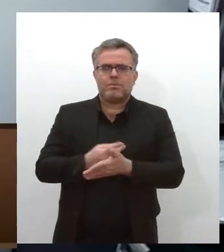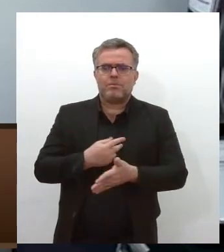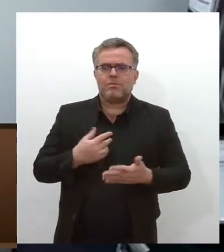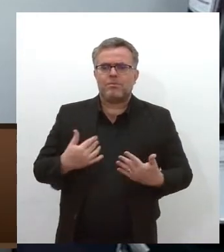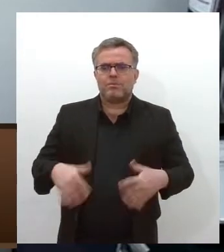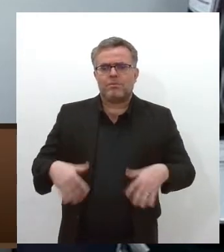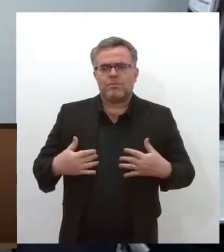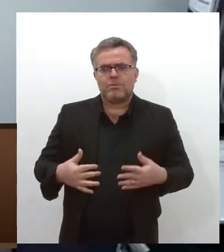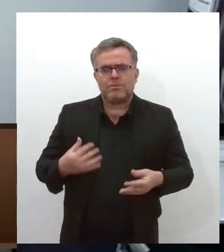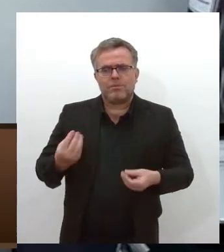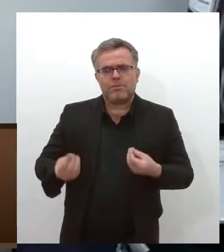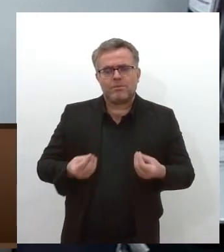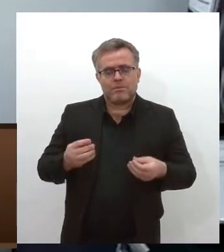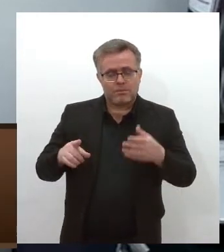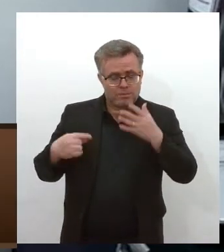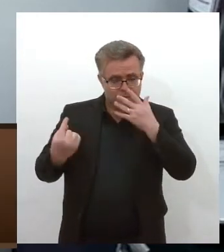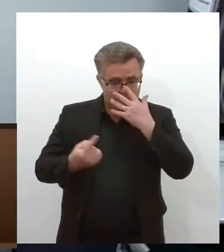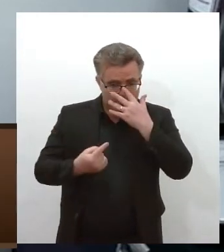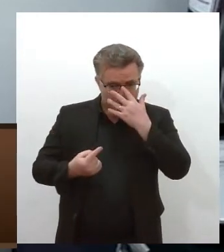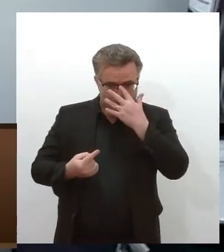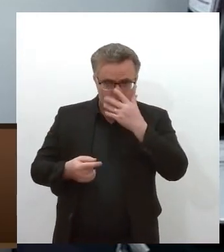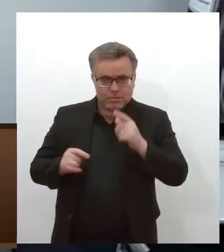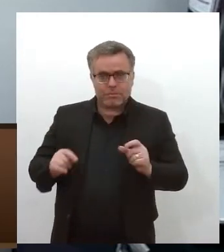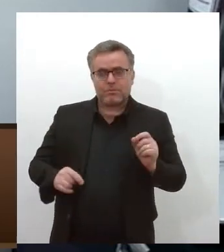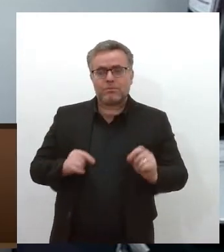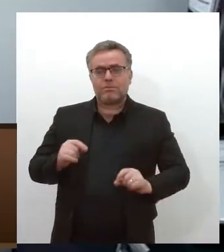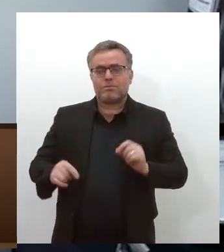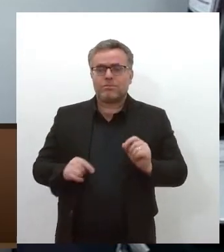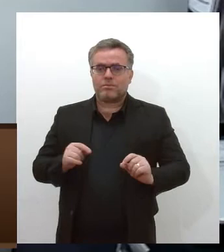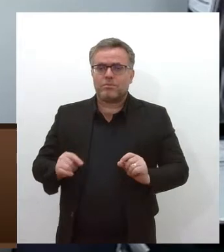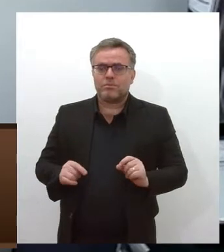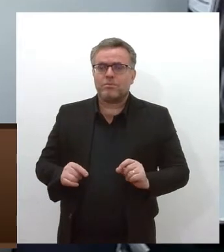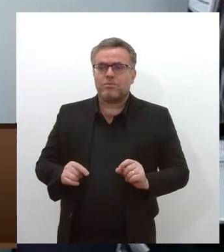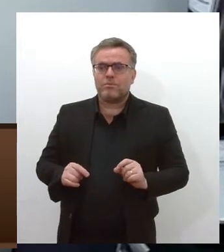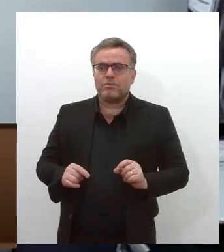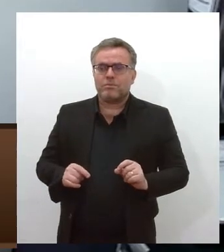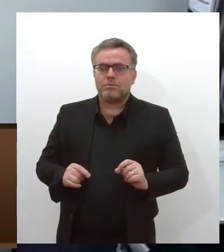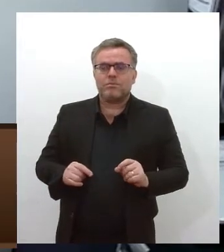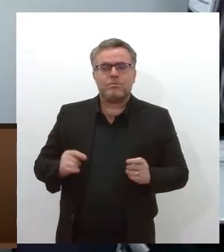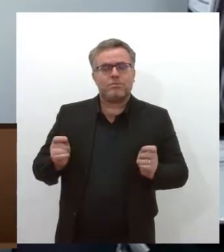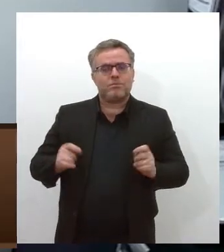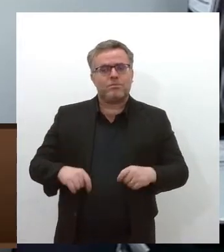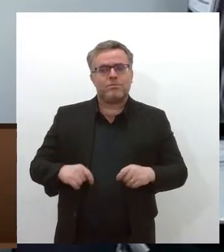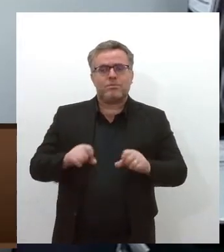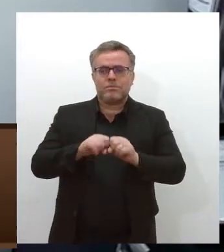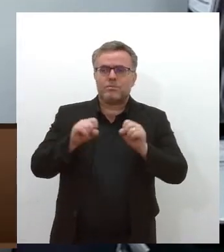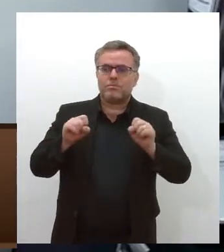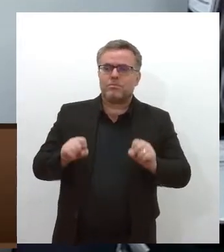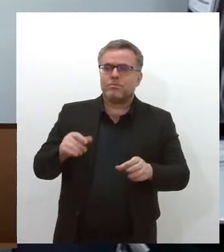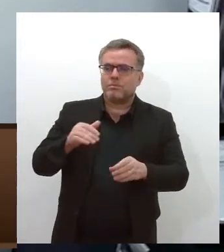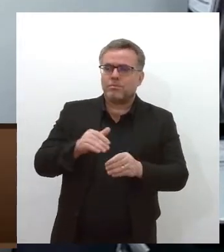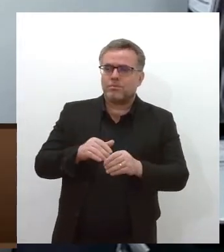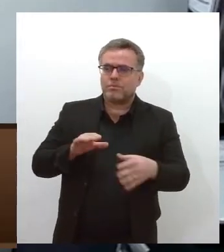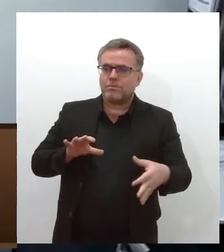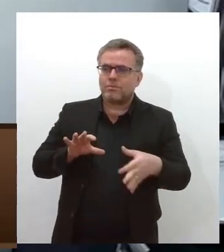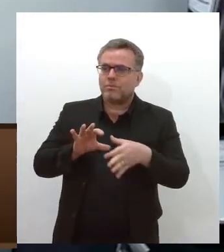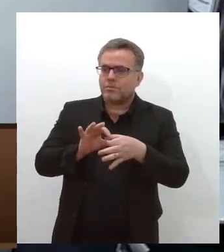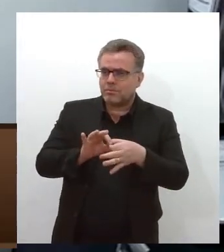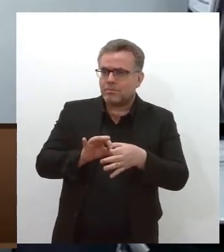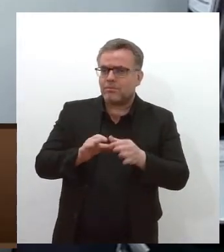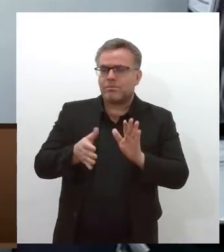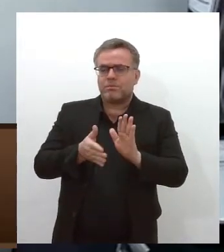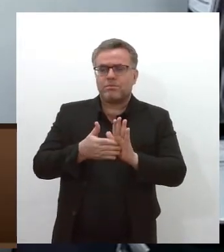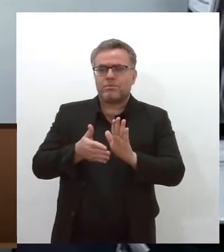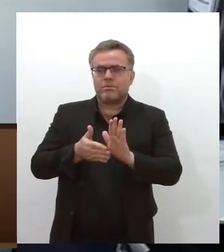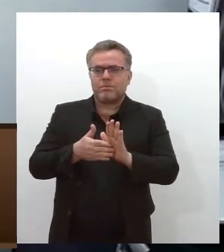uma característica muito própria do nosso sistema eleitoral que leva a essa situação, que é o sistema proporcional, principalmente